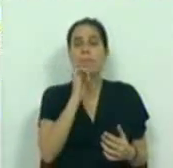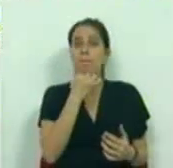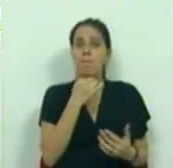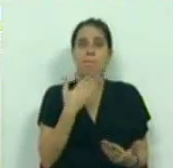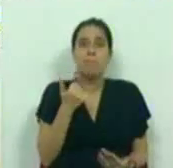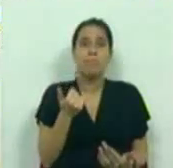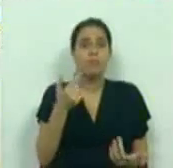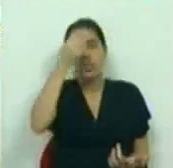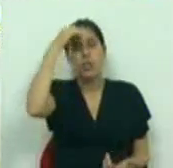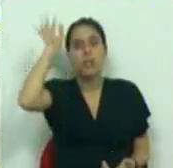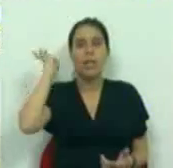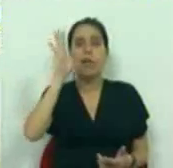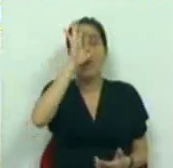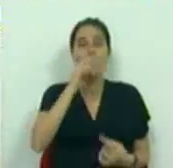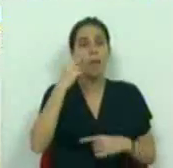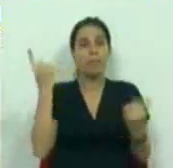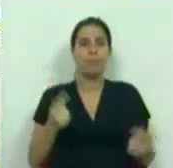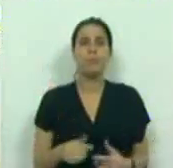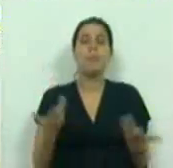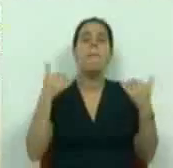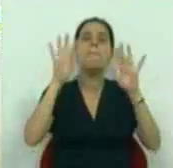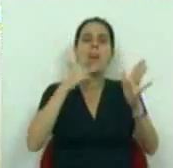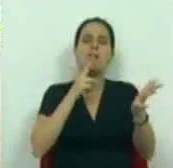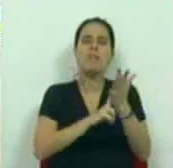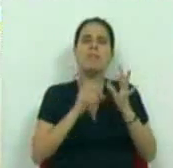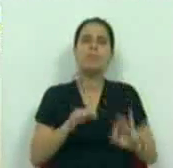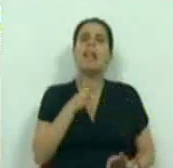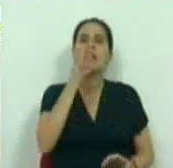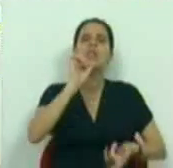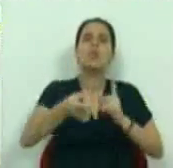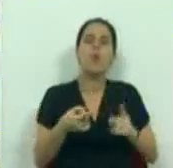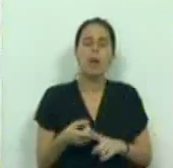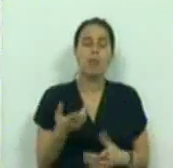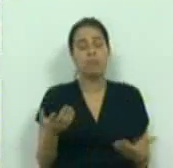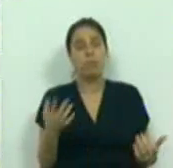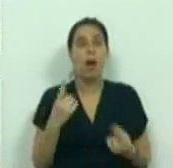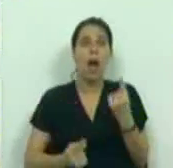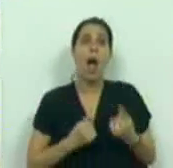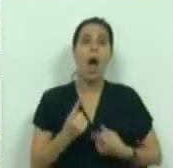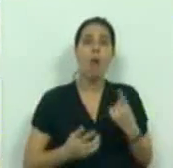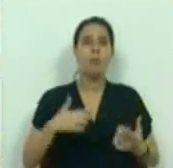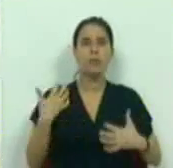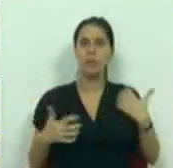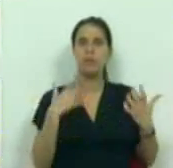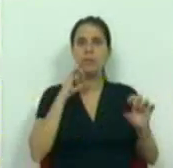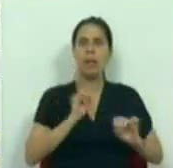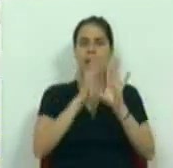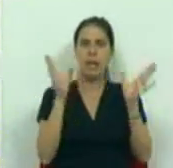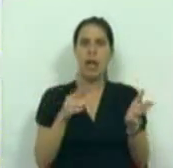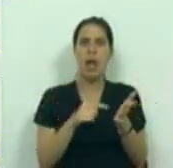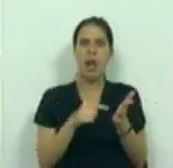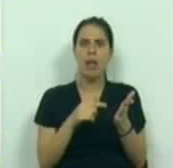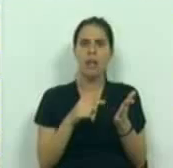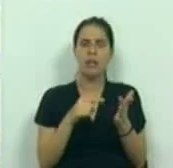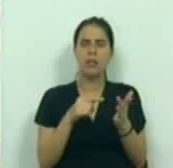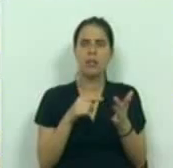misterioso esquecimento que o Governo aqui traz. Mas o que é que nos diz este retificativo? Sim, porque há algumas indicações claras que lá tem.